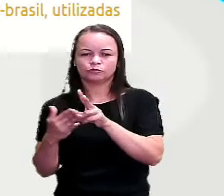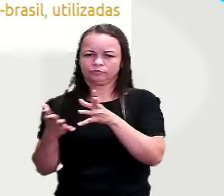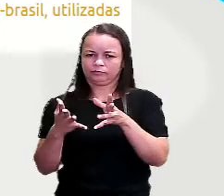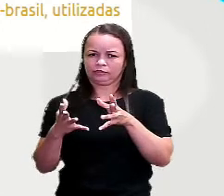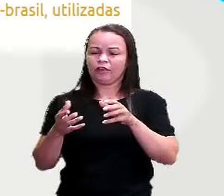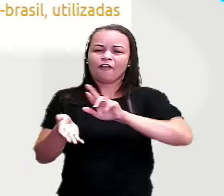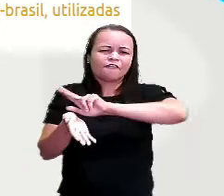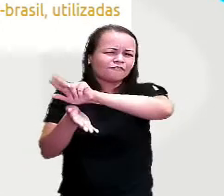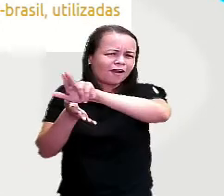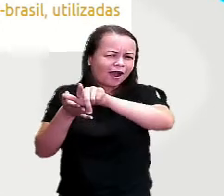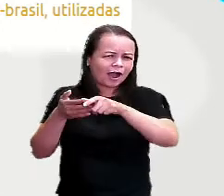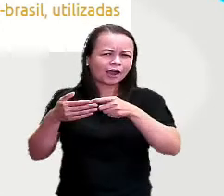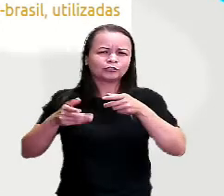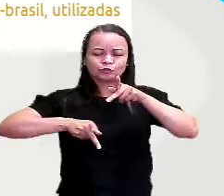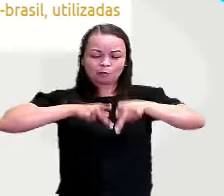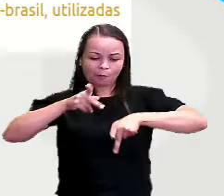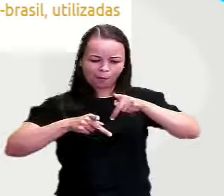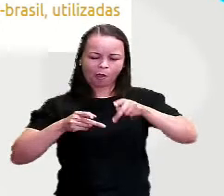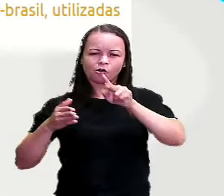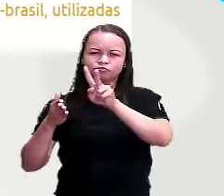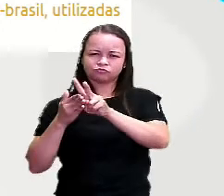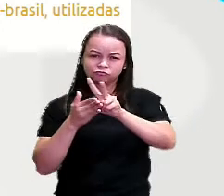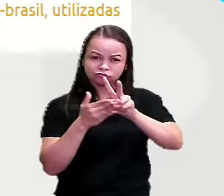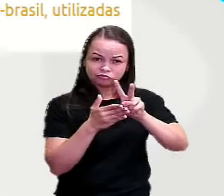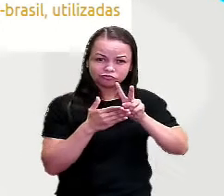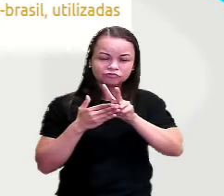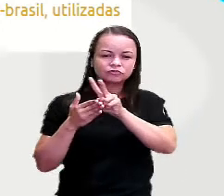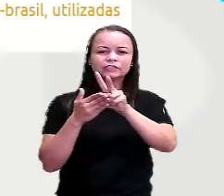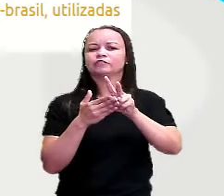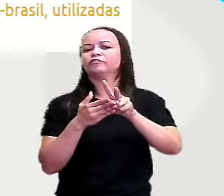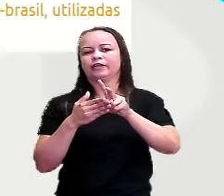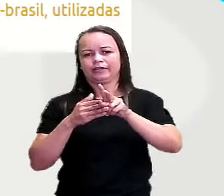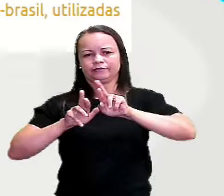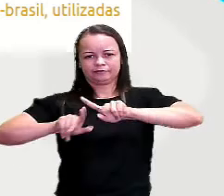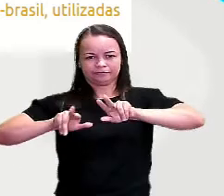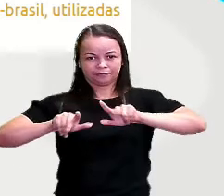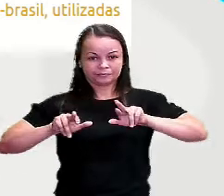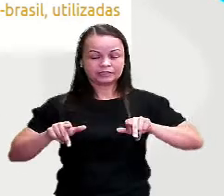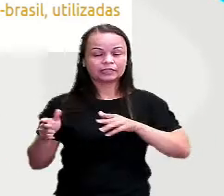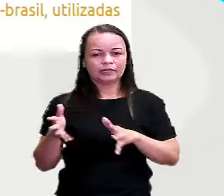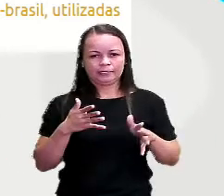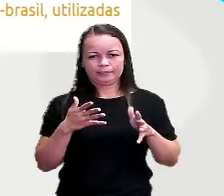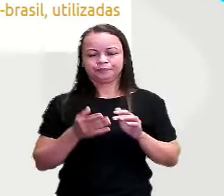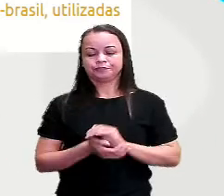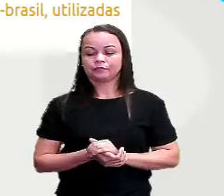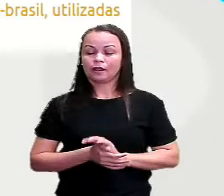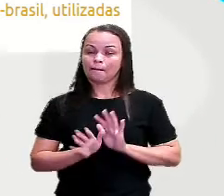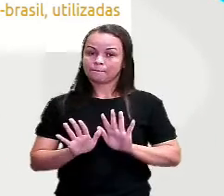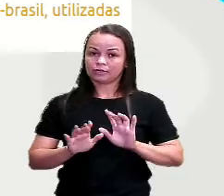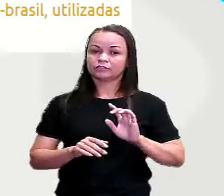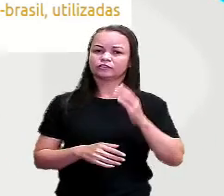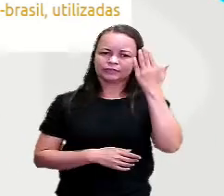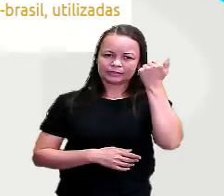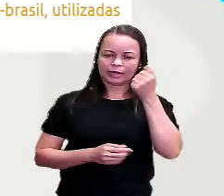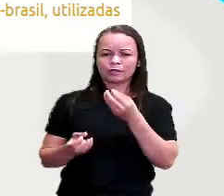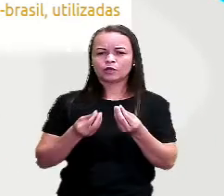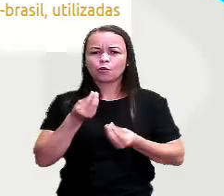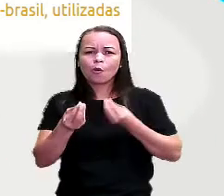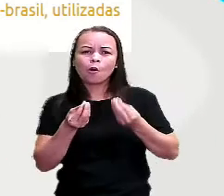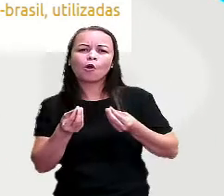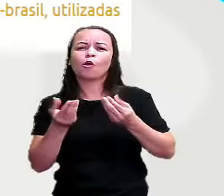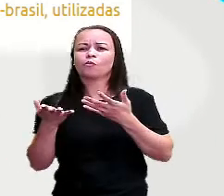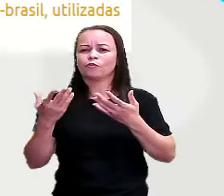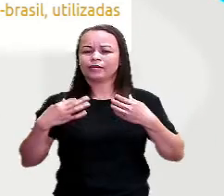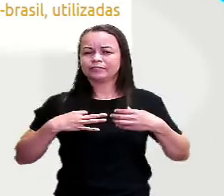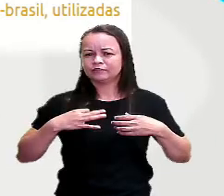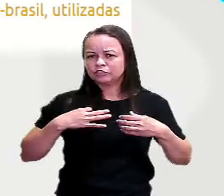Não. Existiam vários povos de diferentes denominações indígenas, tá? Mas a gente já sabe mais ou menos como é que eles se vestiam.